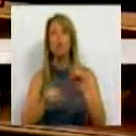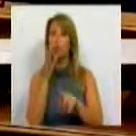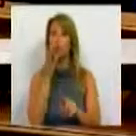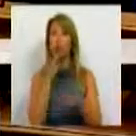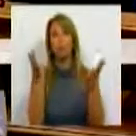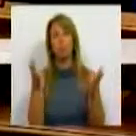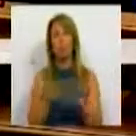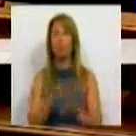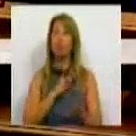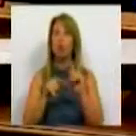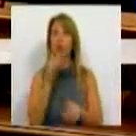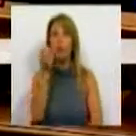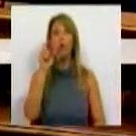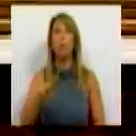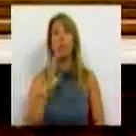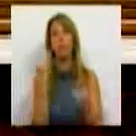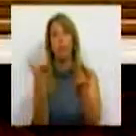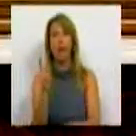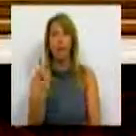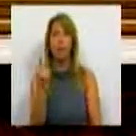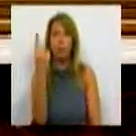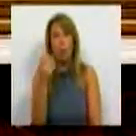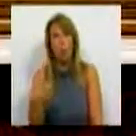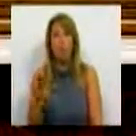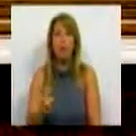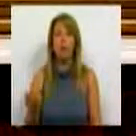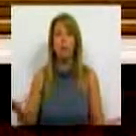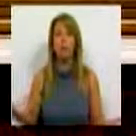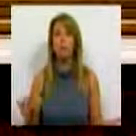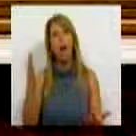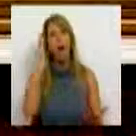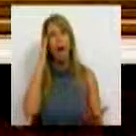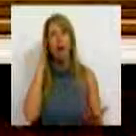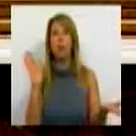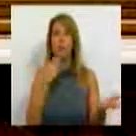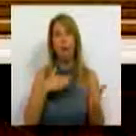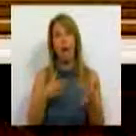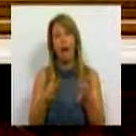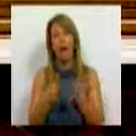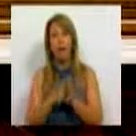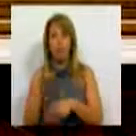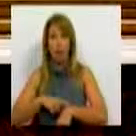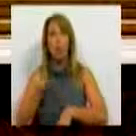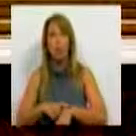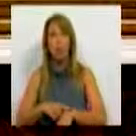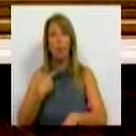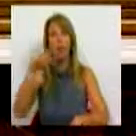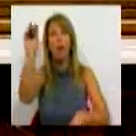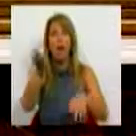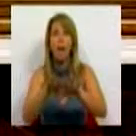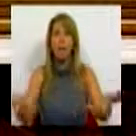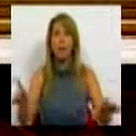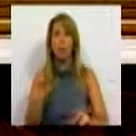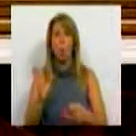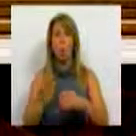deputado do PAN teve a bondade de dar um minuto ao Partido Socialista. Eu penso que está a utilizar mais para uma interpelação à mesa do que para uma intervenção. Portanto, agradecer. Não, Sr.